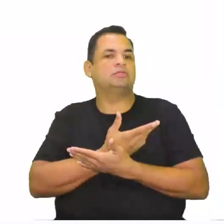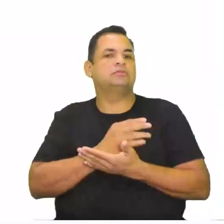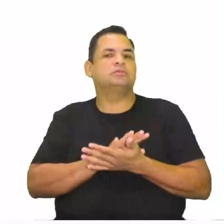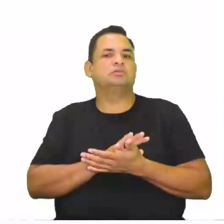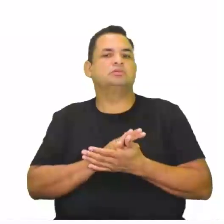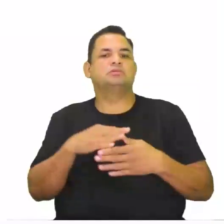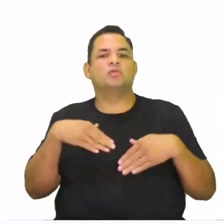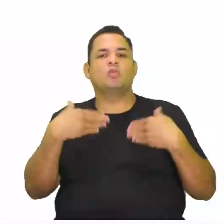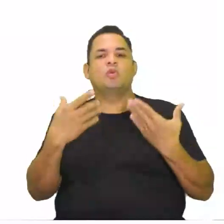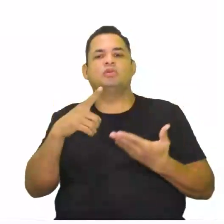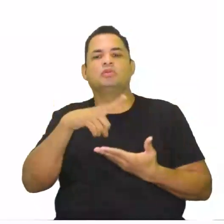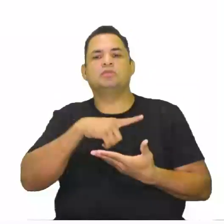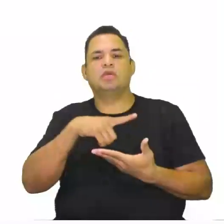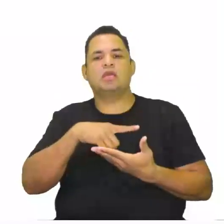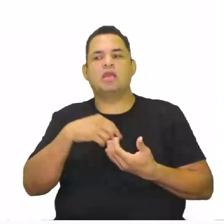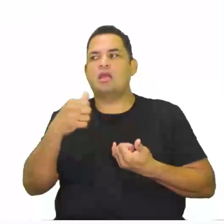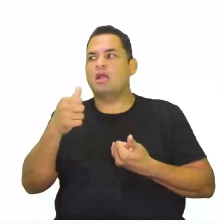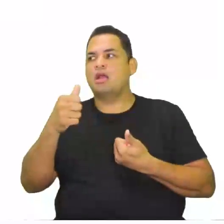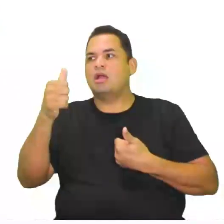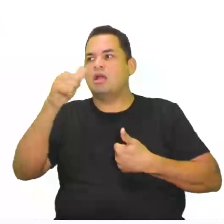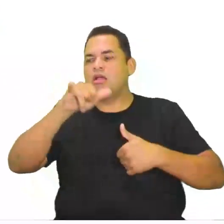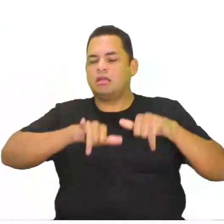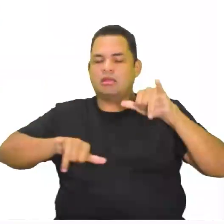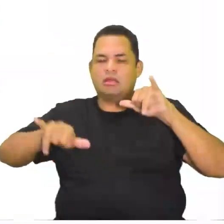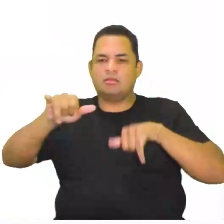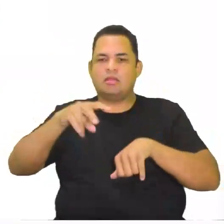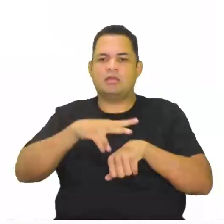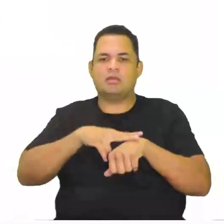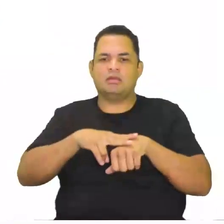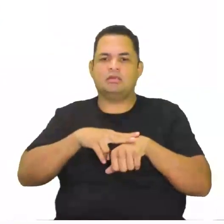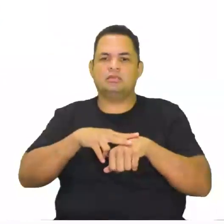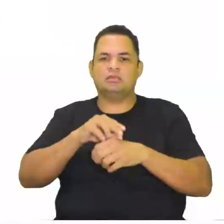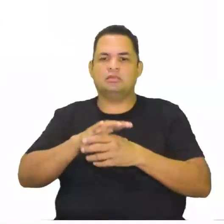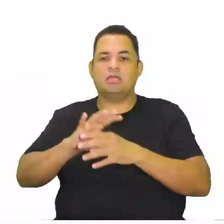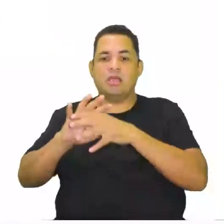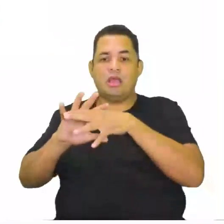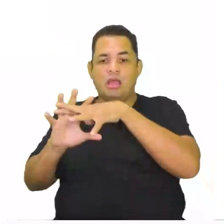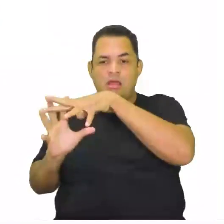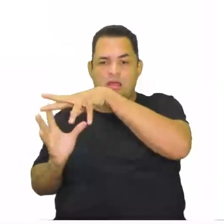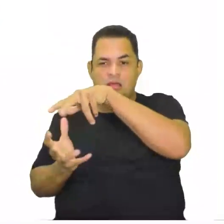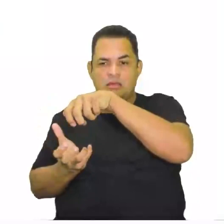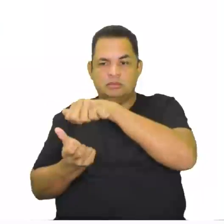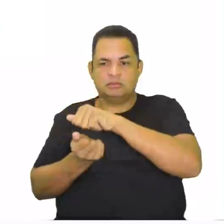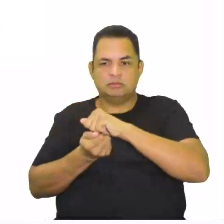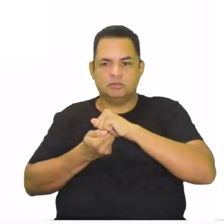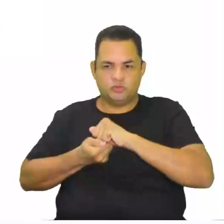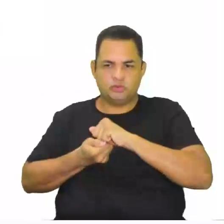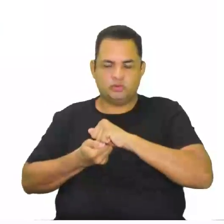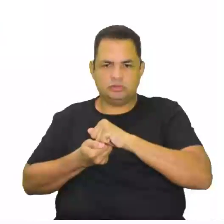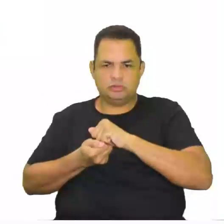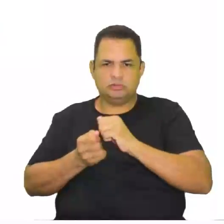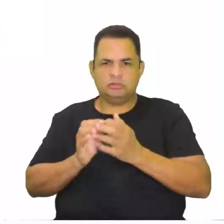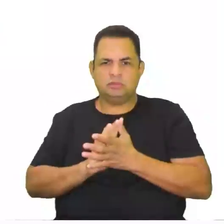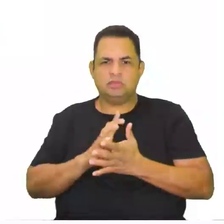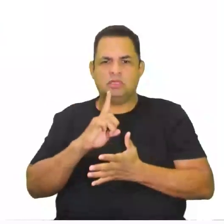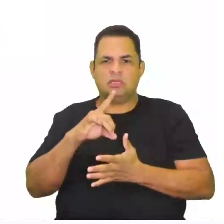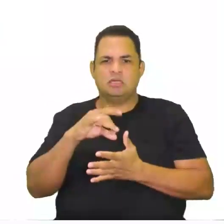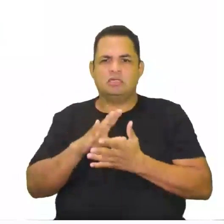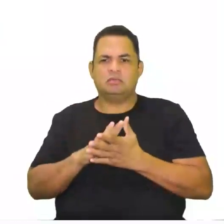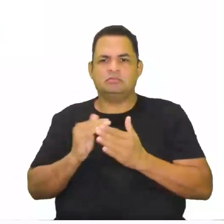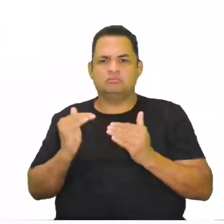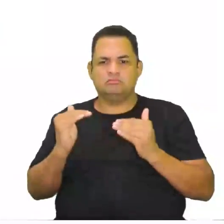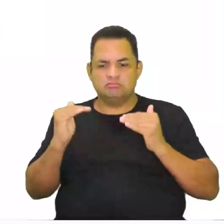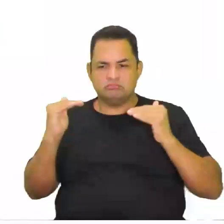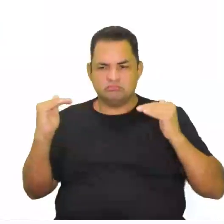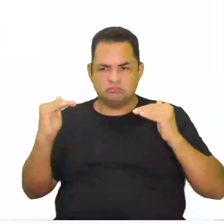verde, nós teríamos o que nós chamamos de sustentabilidade. porque a demanda ela estaria quase